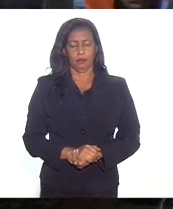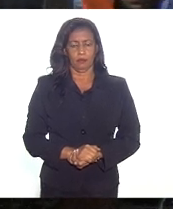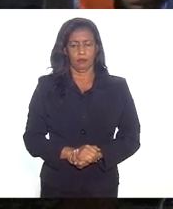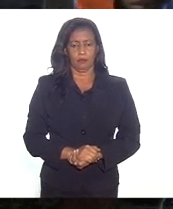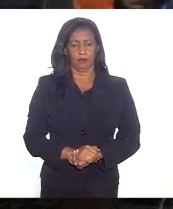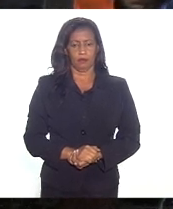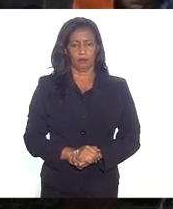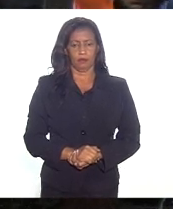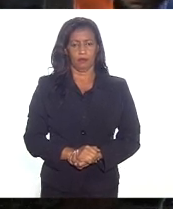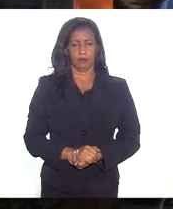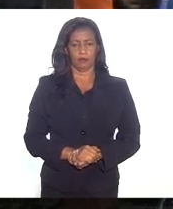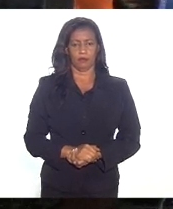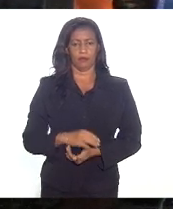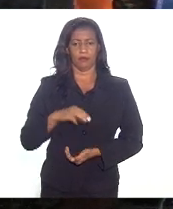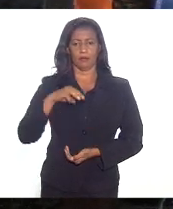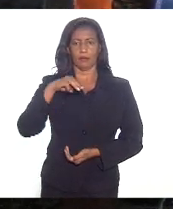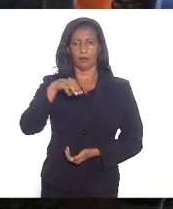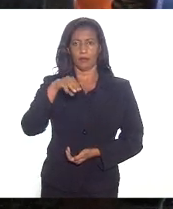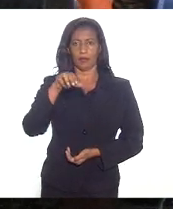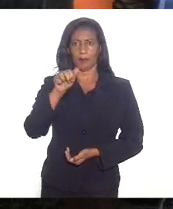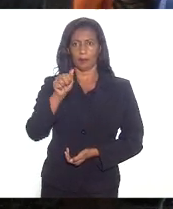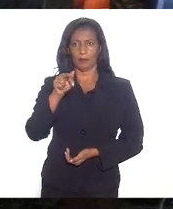Deputado Márcio Gualberto.